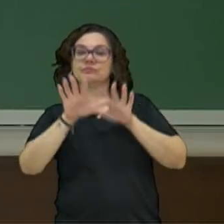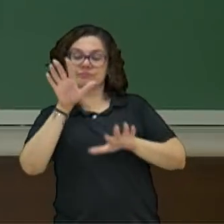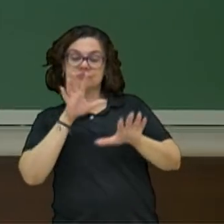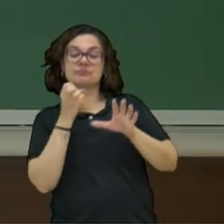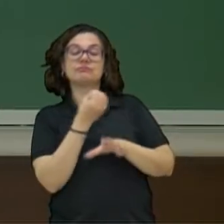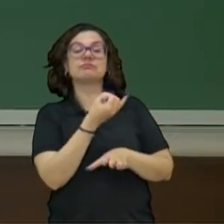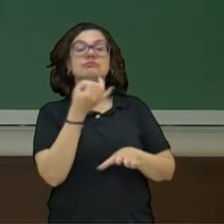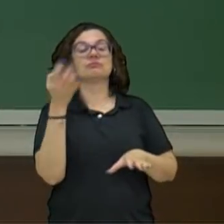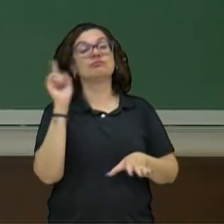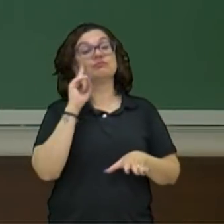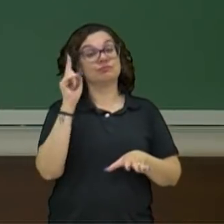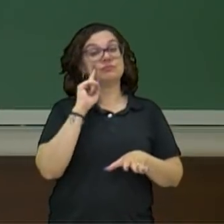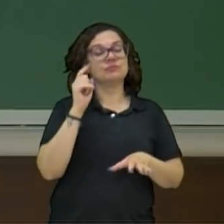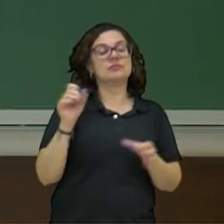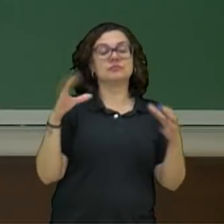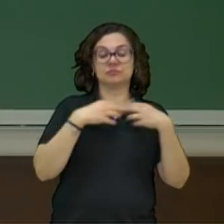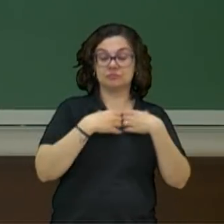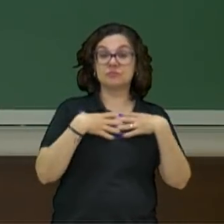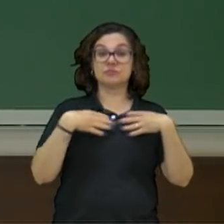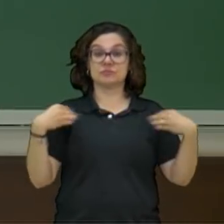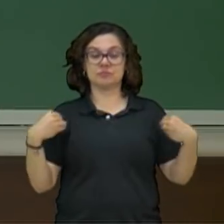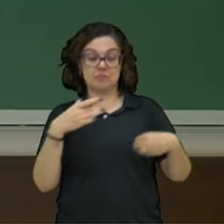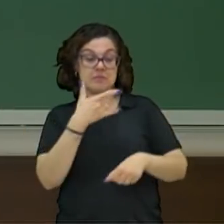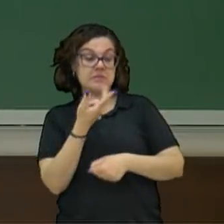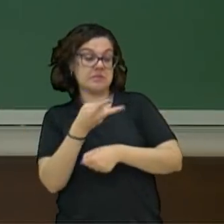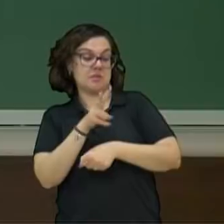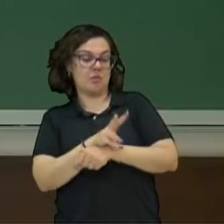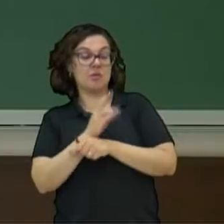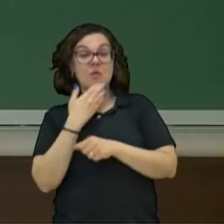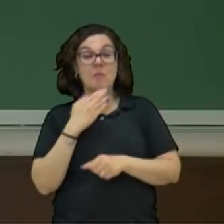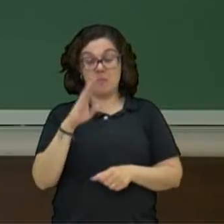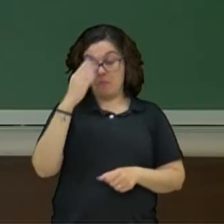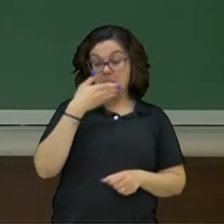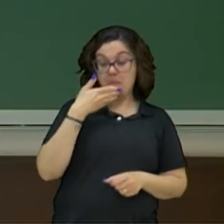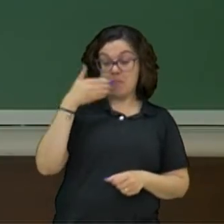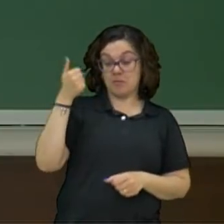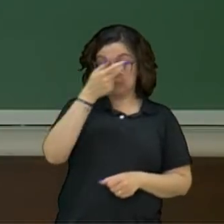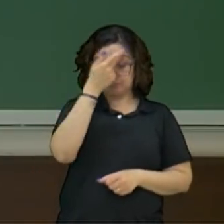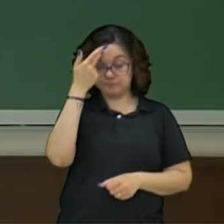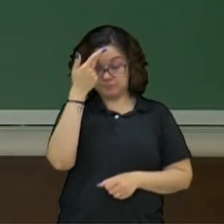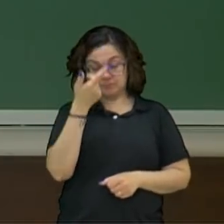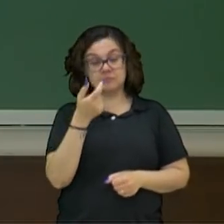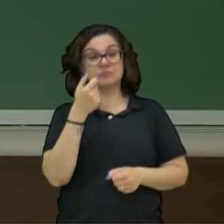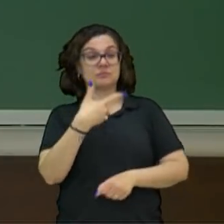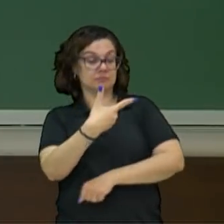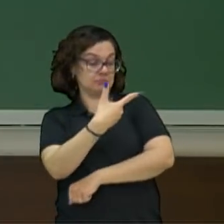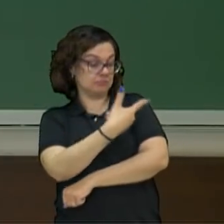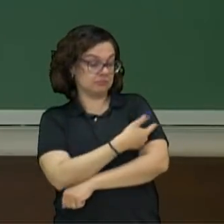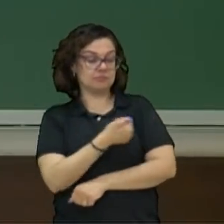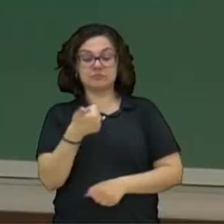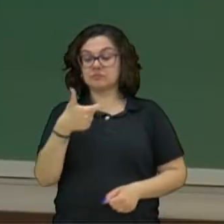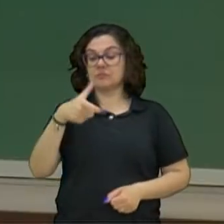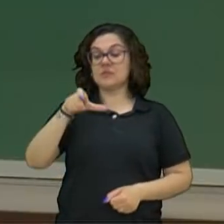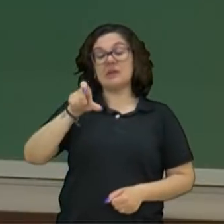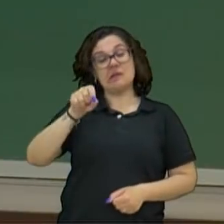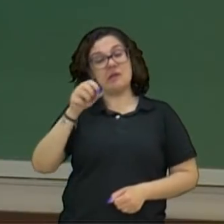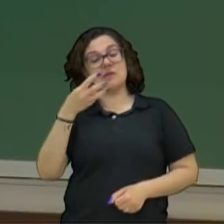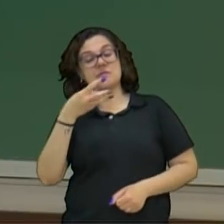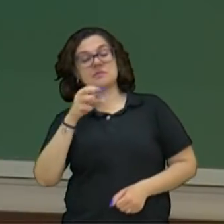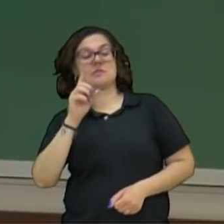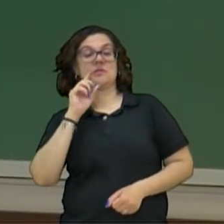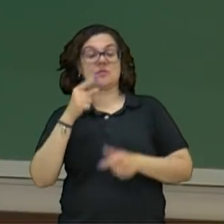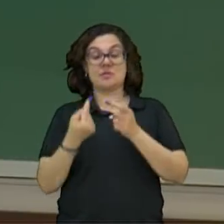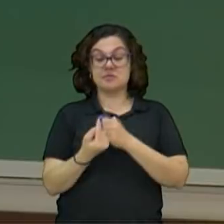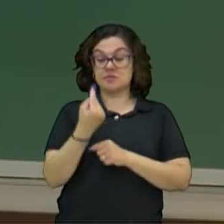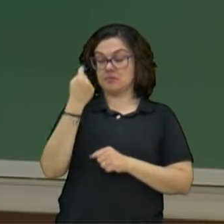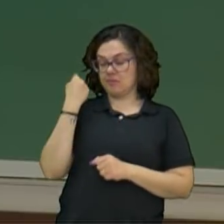para o seu corpo produzir a imunidade. Então o ideal é que essa pessoa tome a vacina de 10 a 30 dias